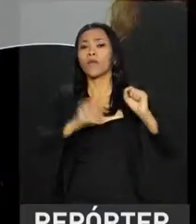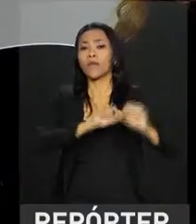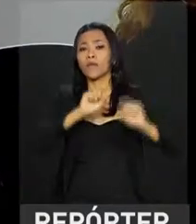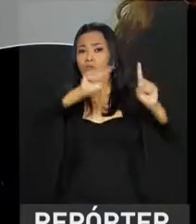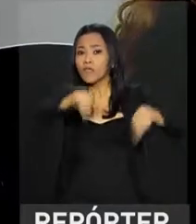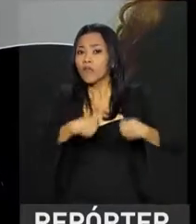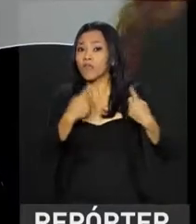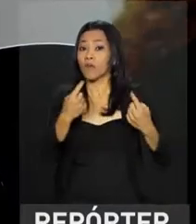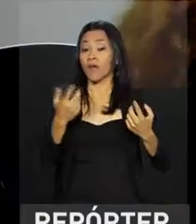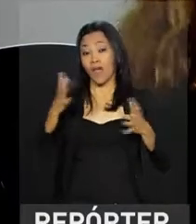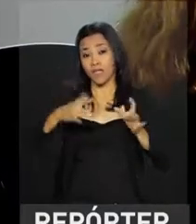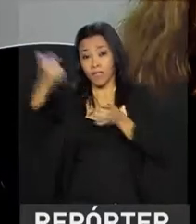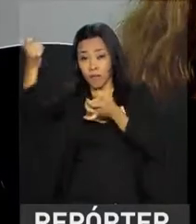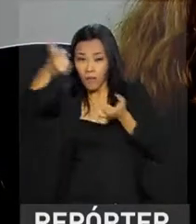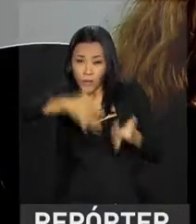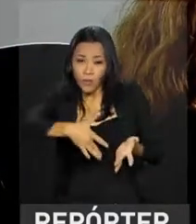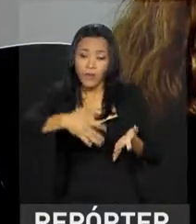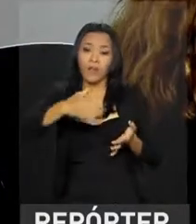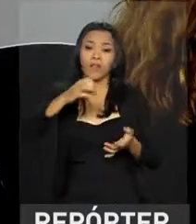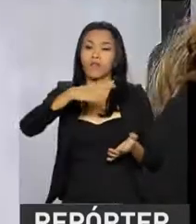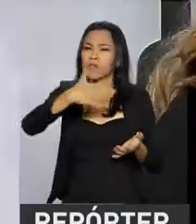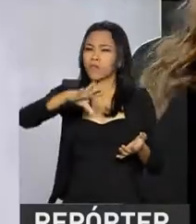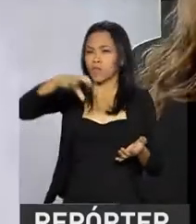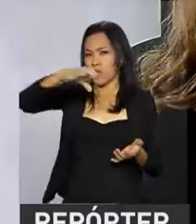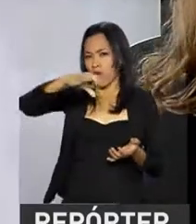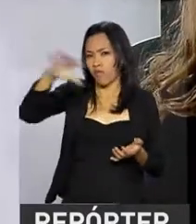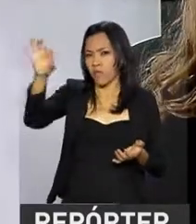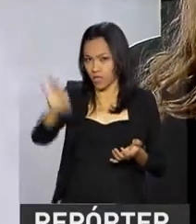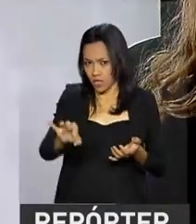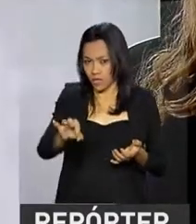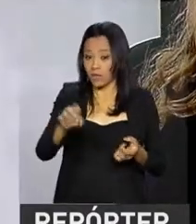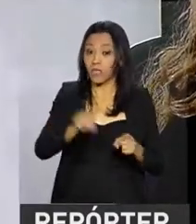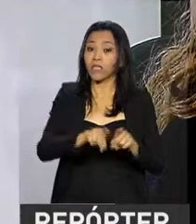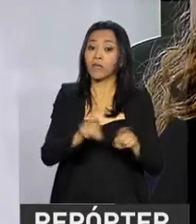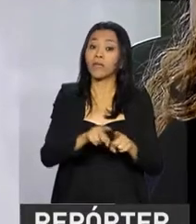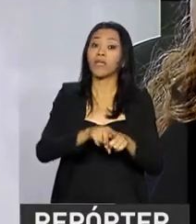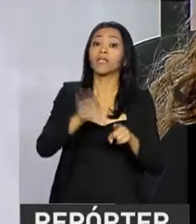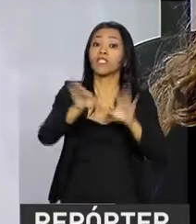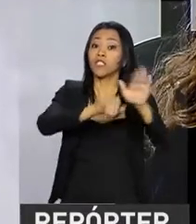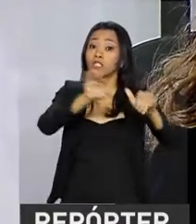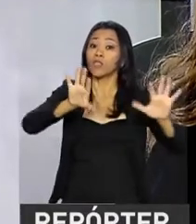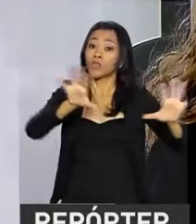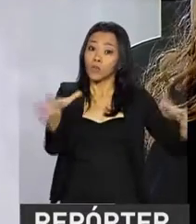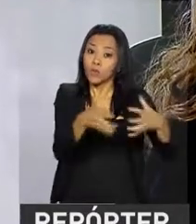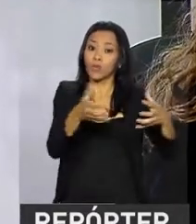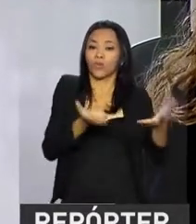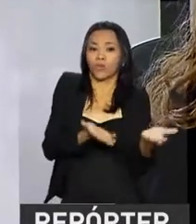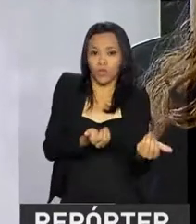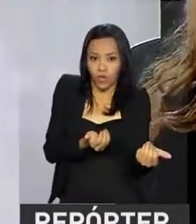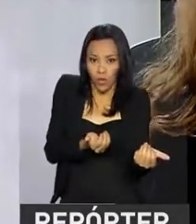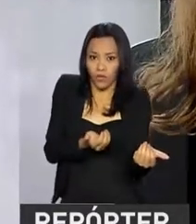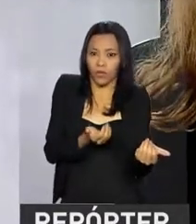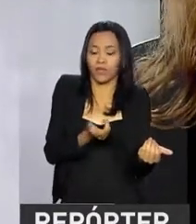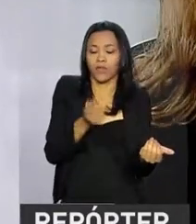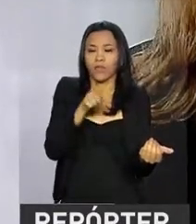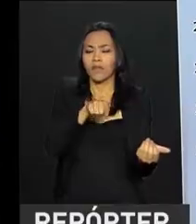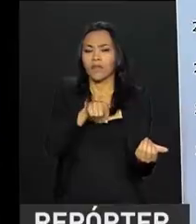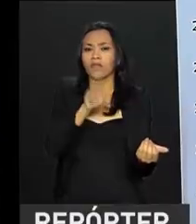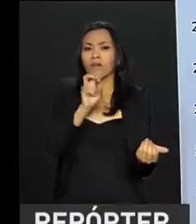ao tratamento, em média de 9%, e incluir jovens na terapia antirretroviral.